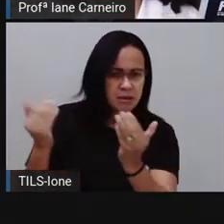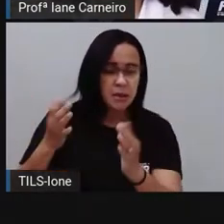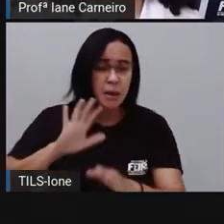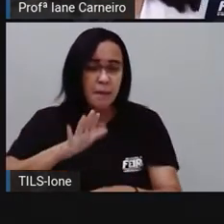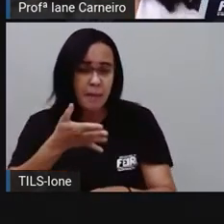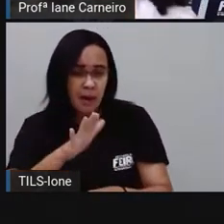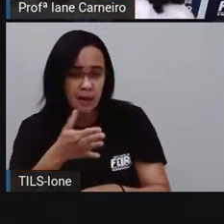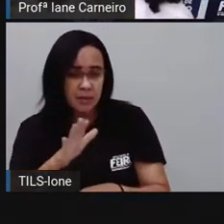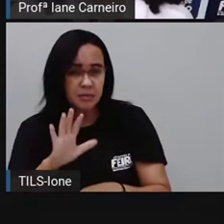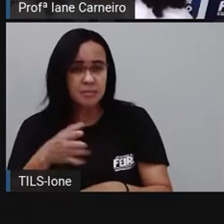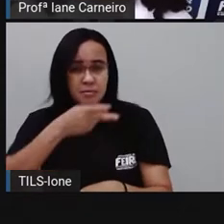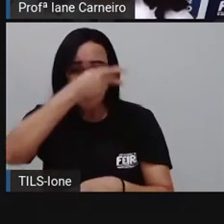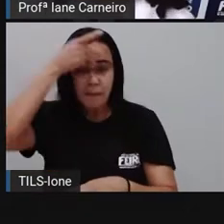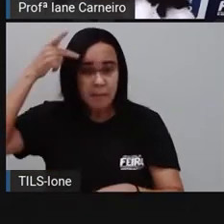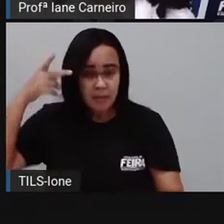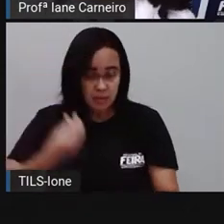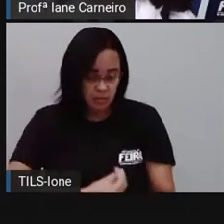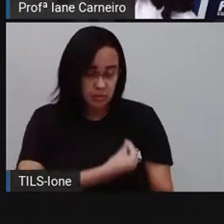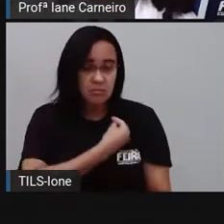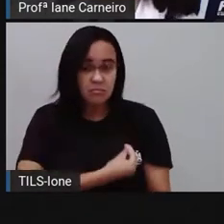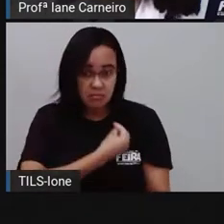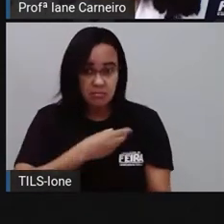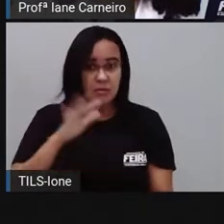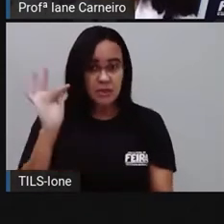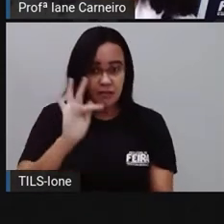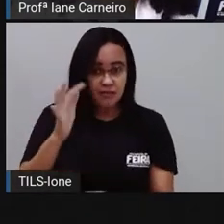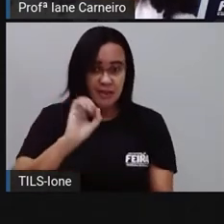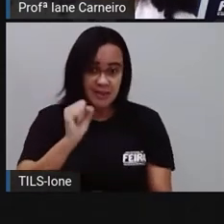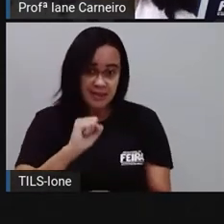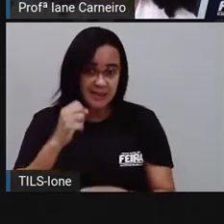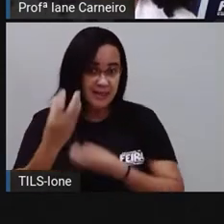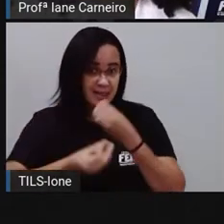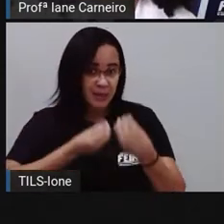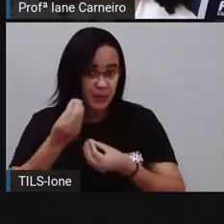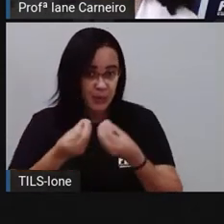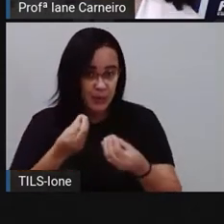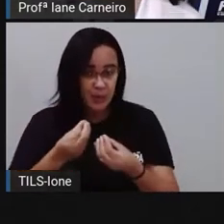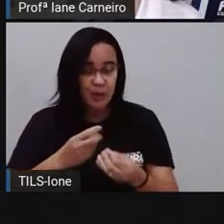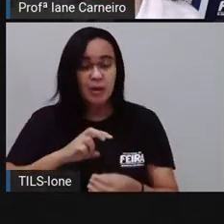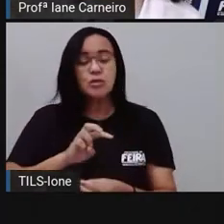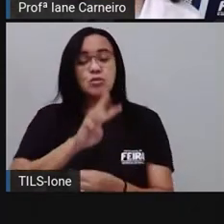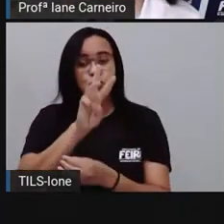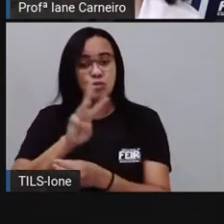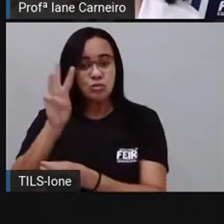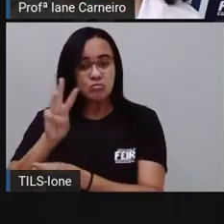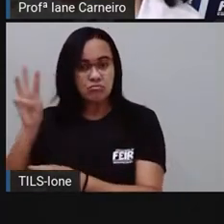vivendo, morando em Feira de Santana. E segundo o site do IBGE, né, existem, né,